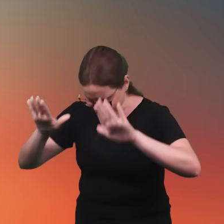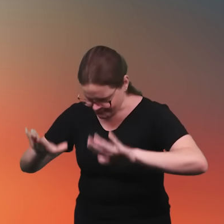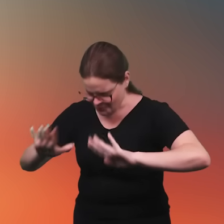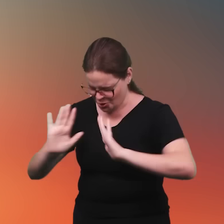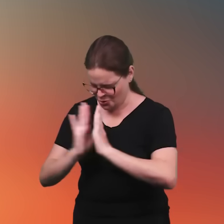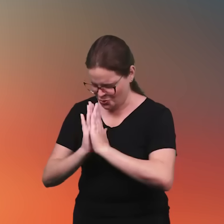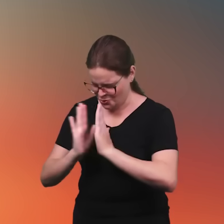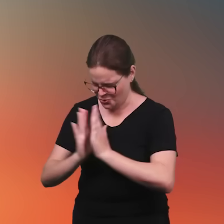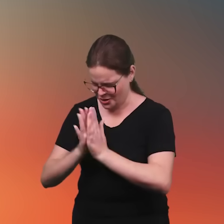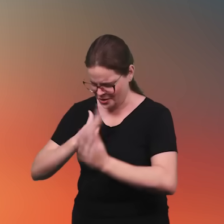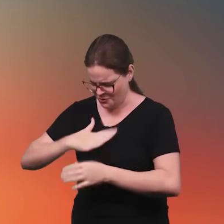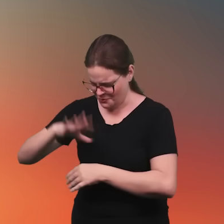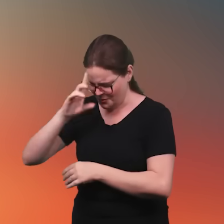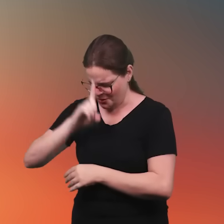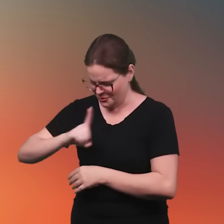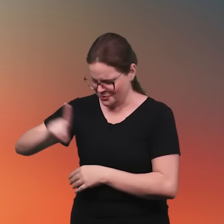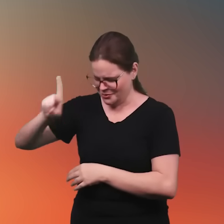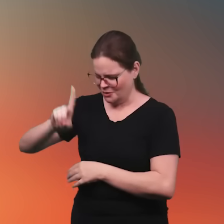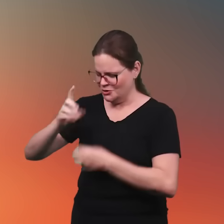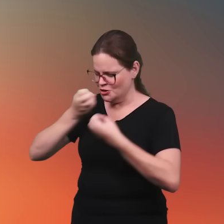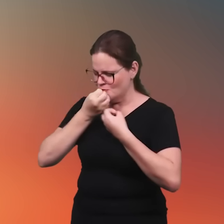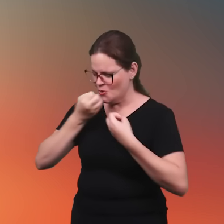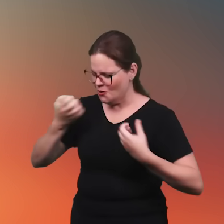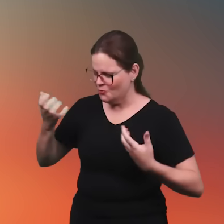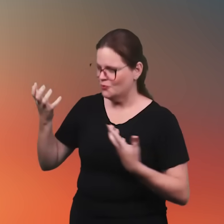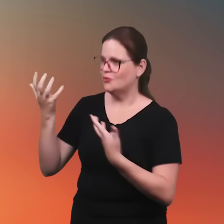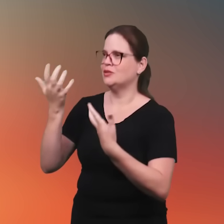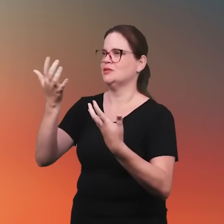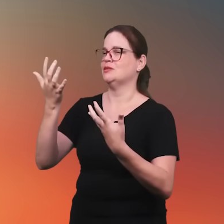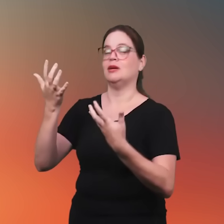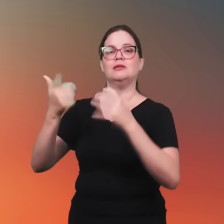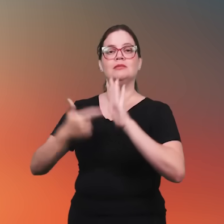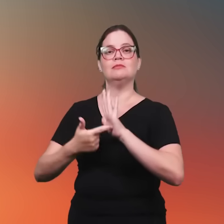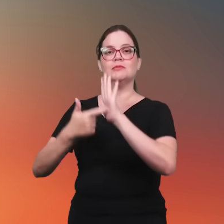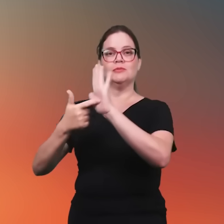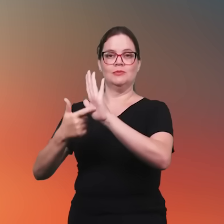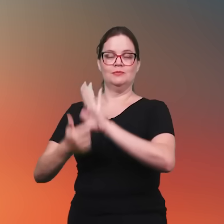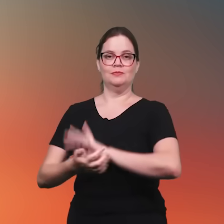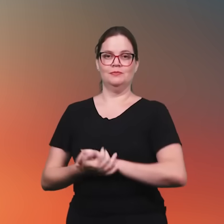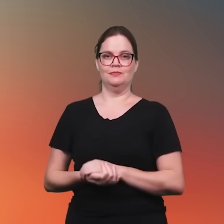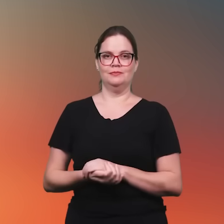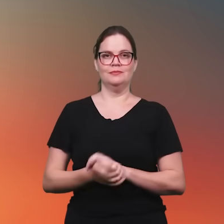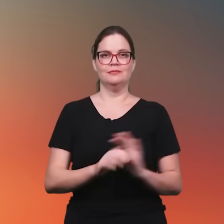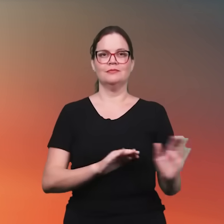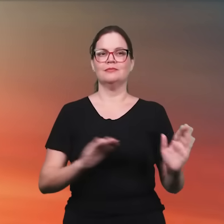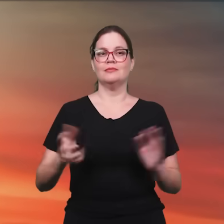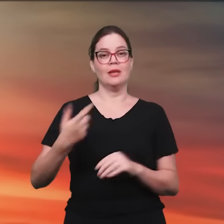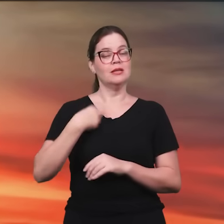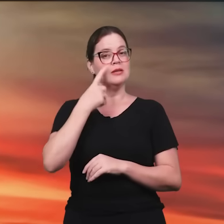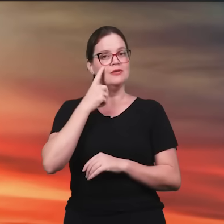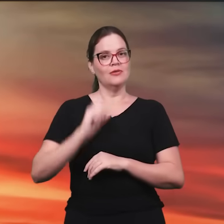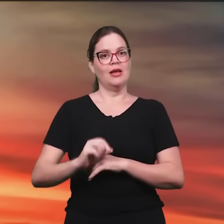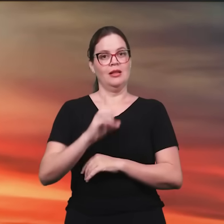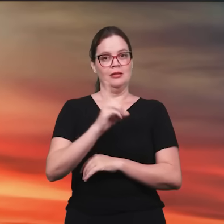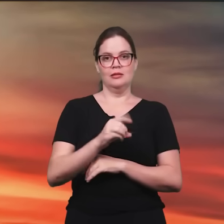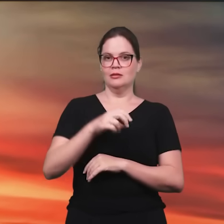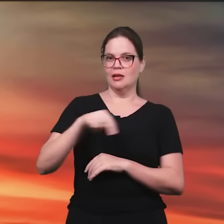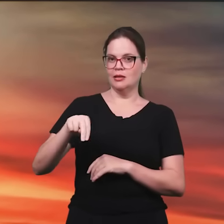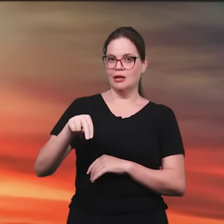cinza. E orei ao Senhor meu Deus e confessei e disse. Que coisa,